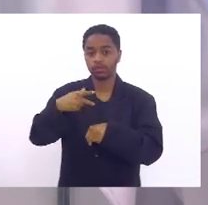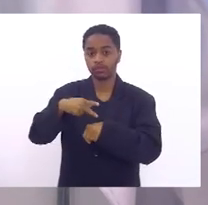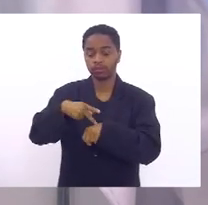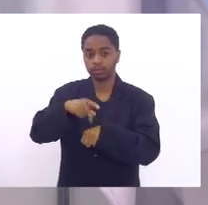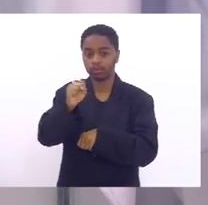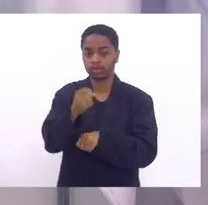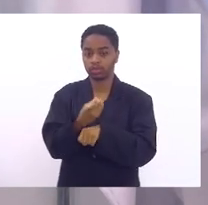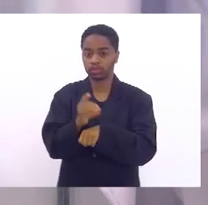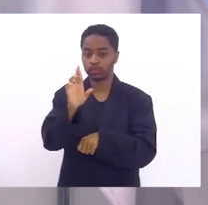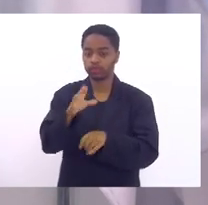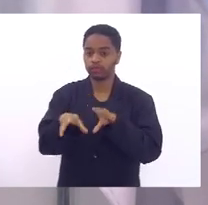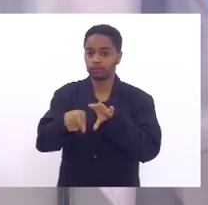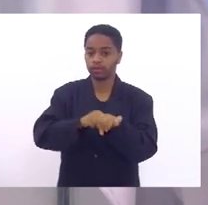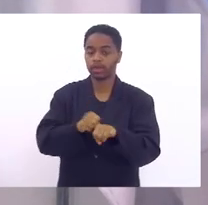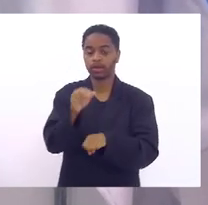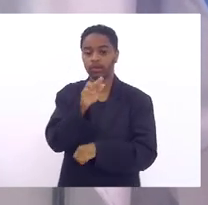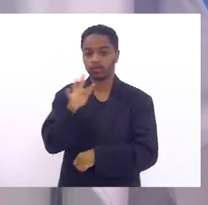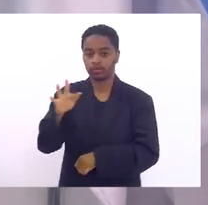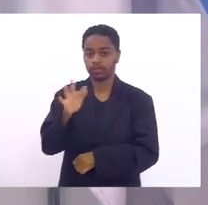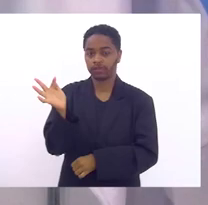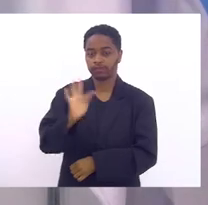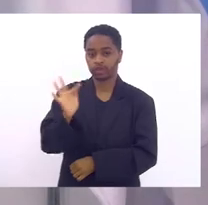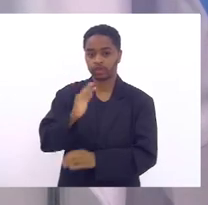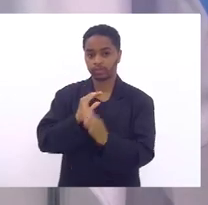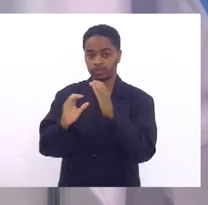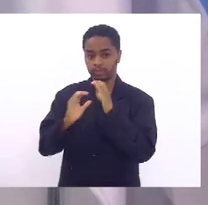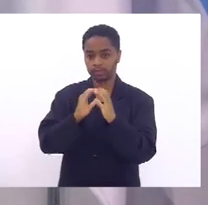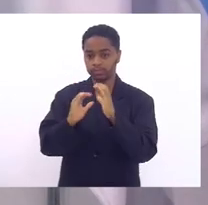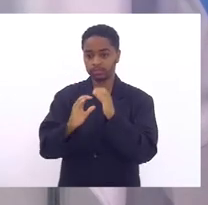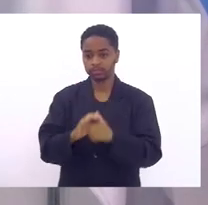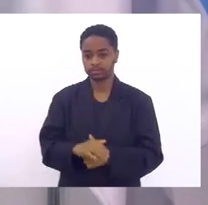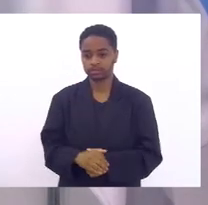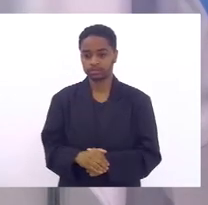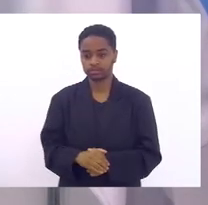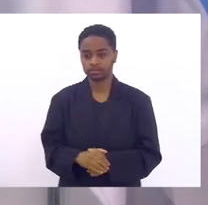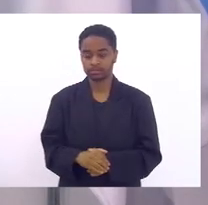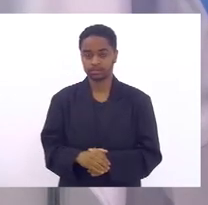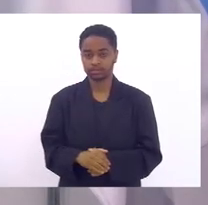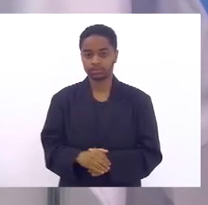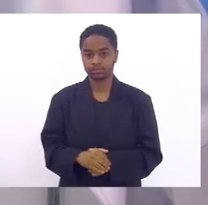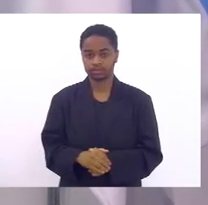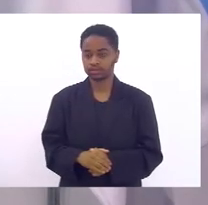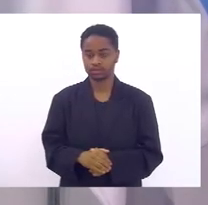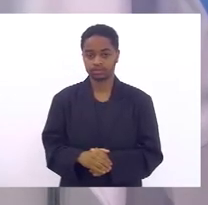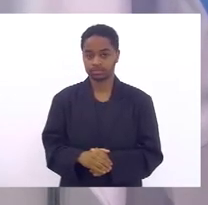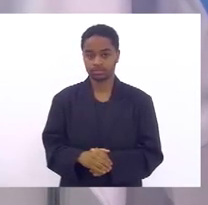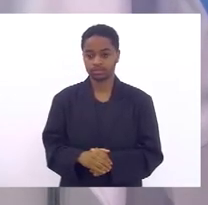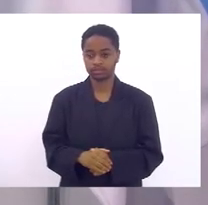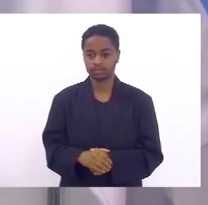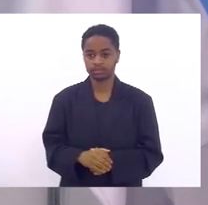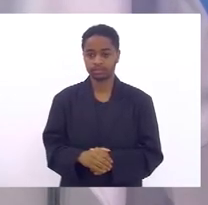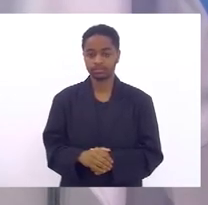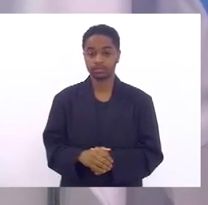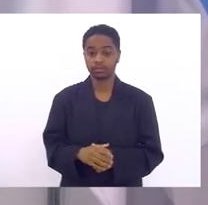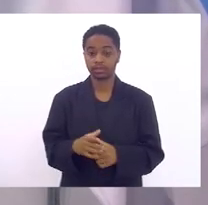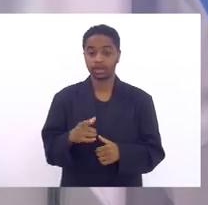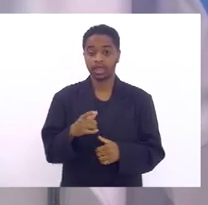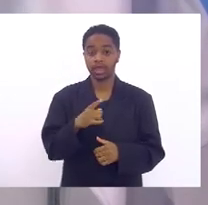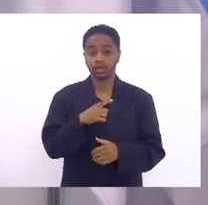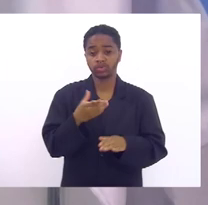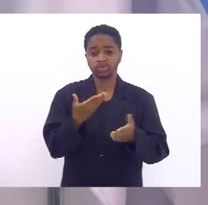faculdade de comunicação ufana também eu falo que eu passei por todas as Universidad do Rio de Janeiro menos